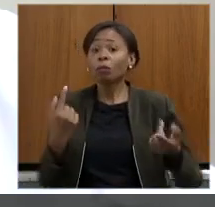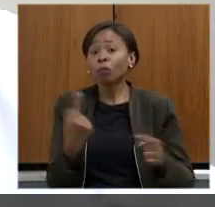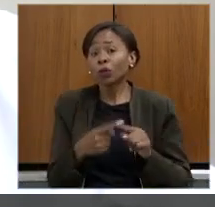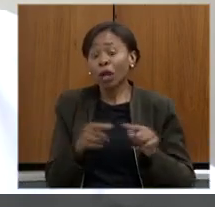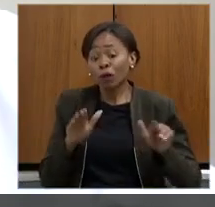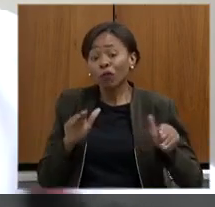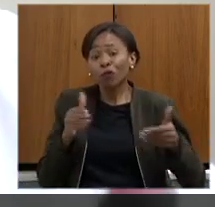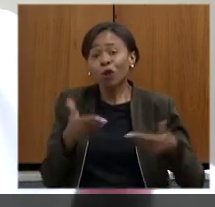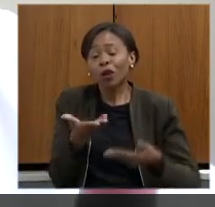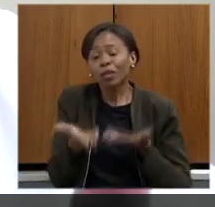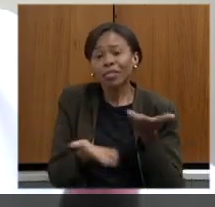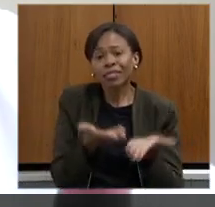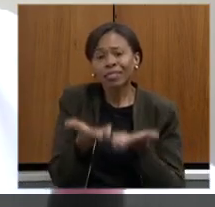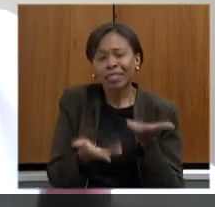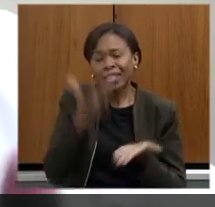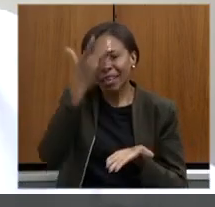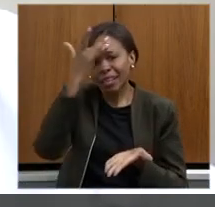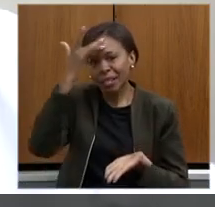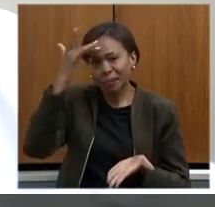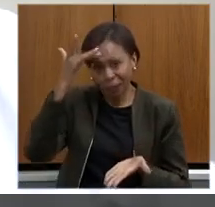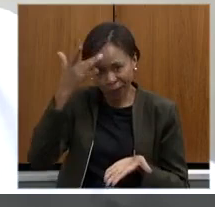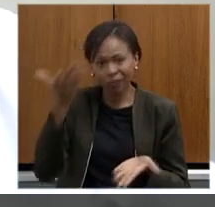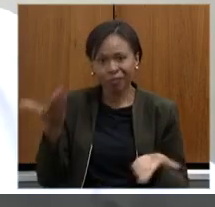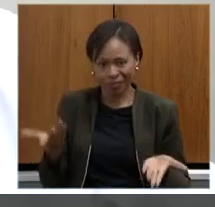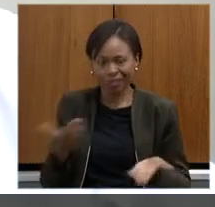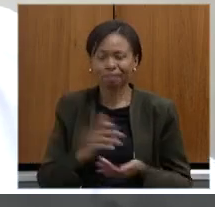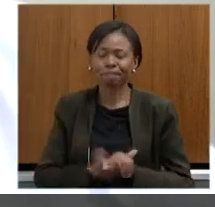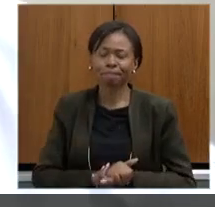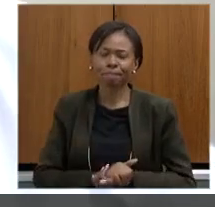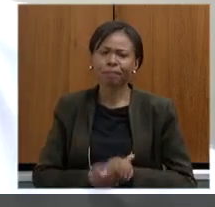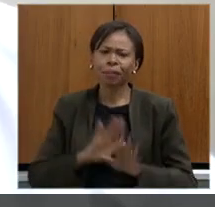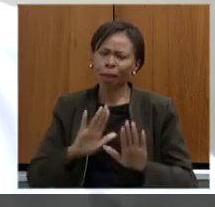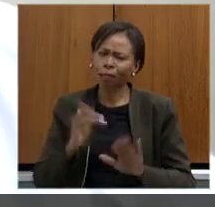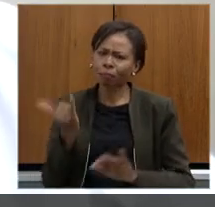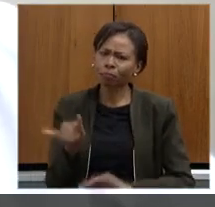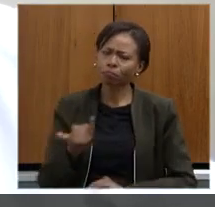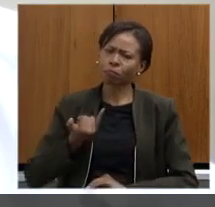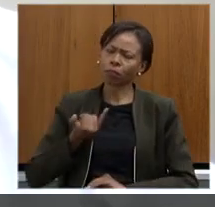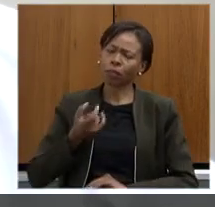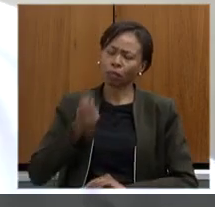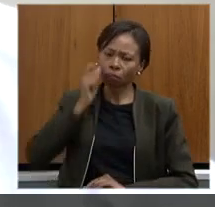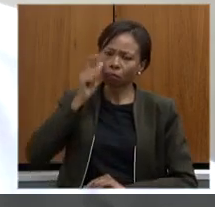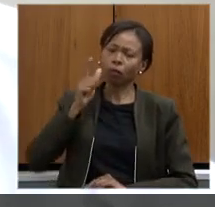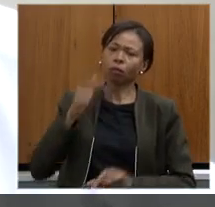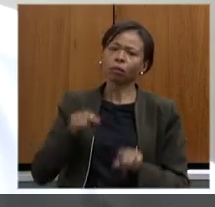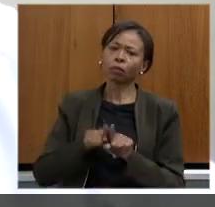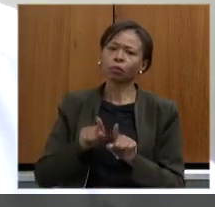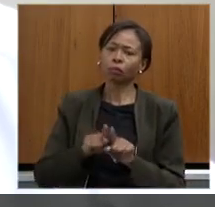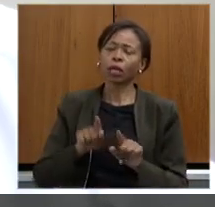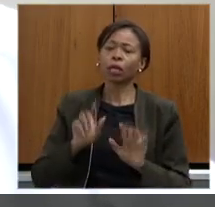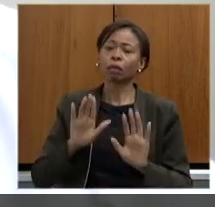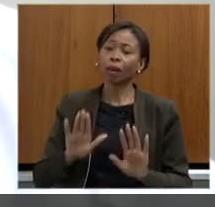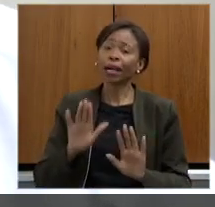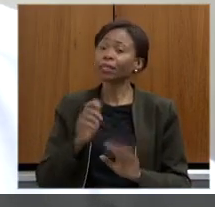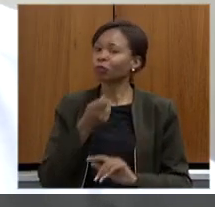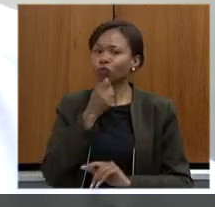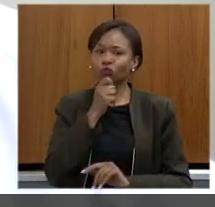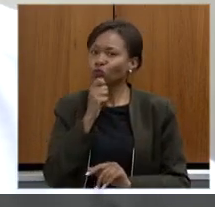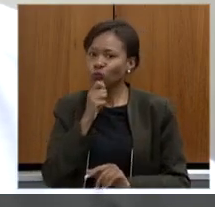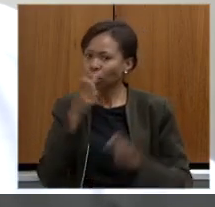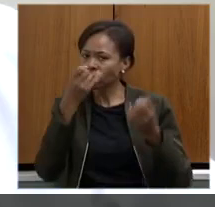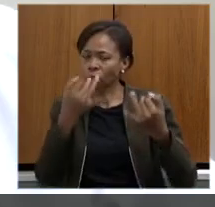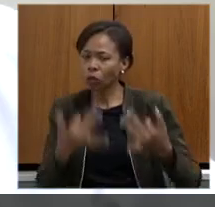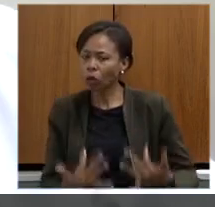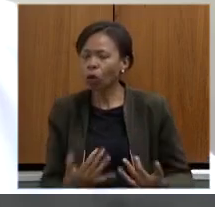agora os atores qualquer necessidade mas uma coisa que me chamou também muita atenção aqui que acabou não sendo Dita